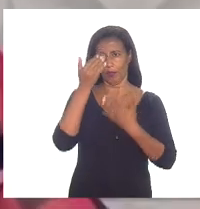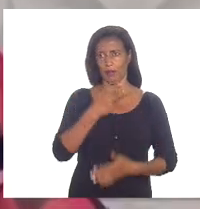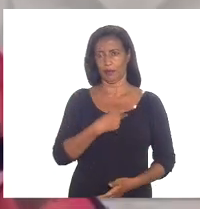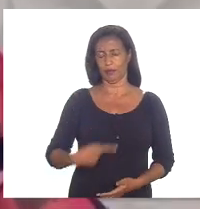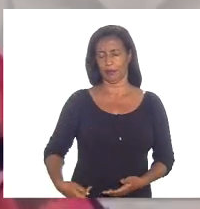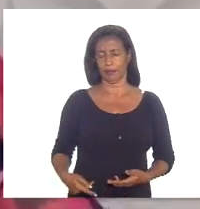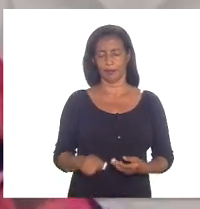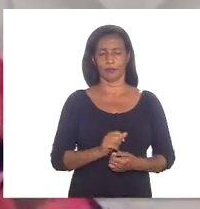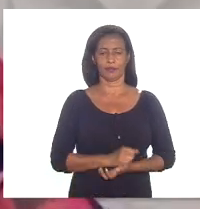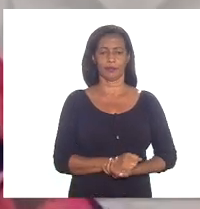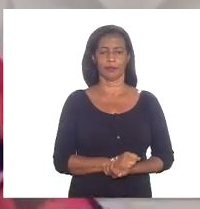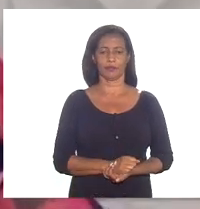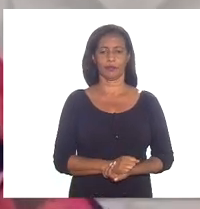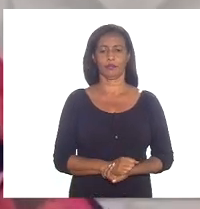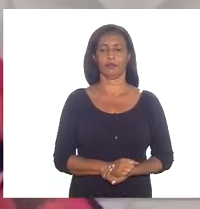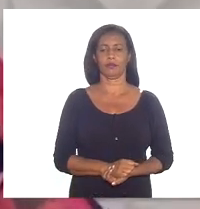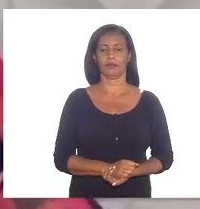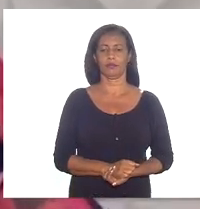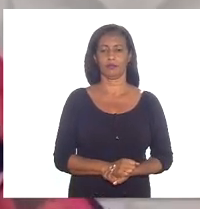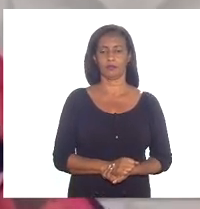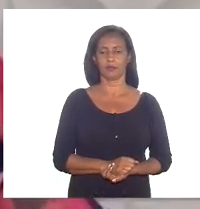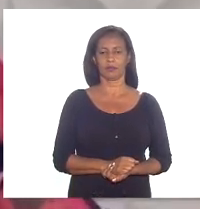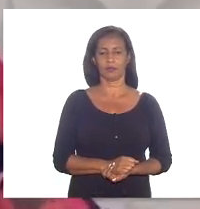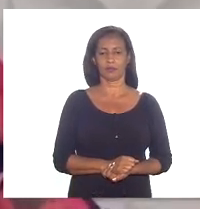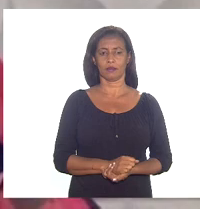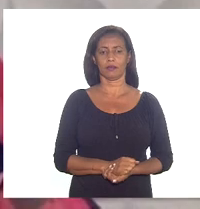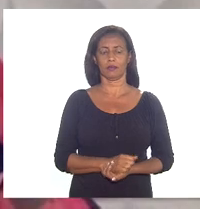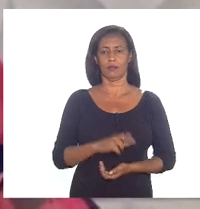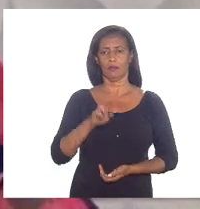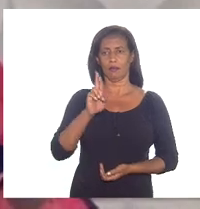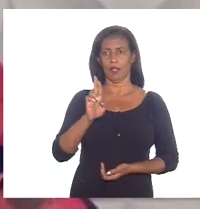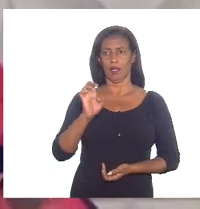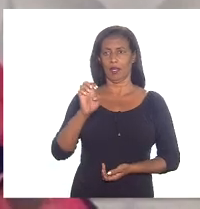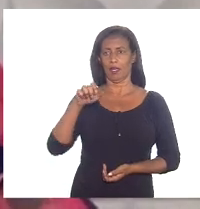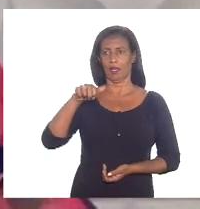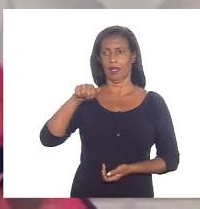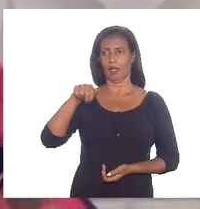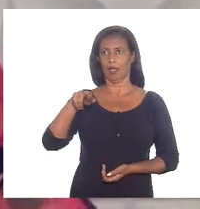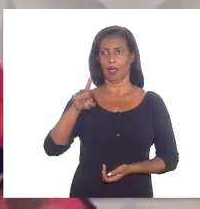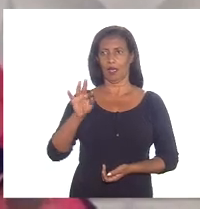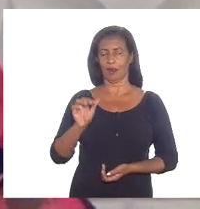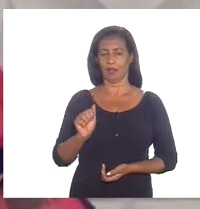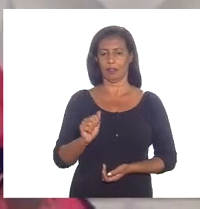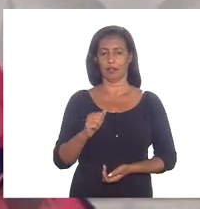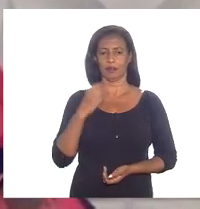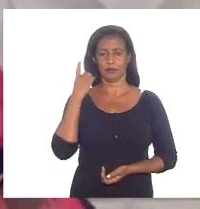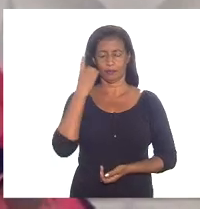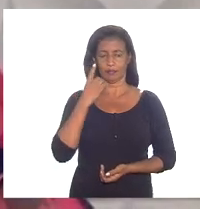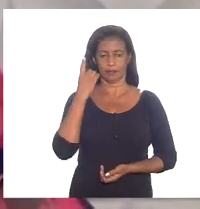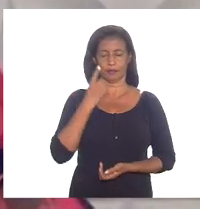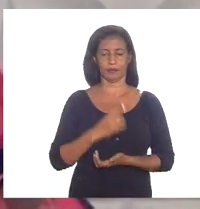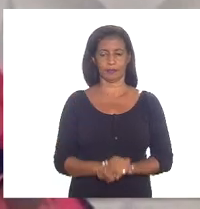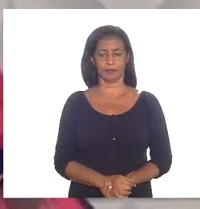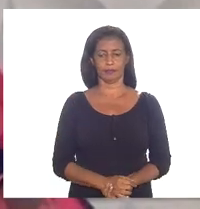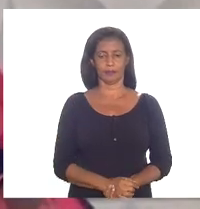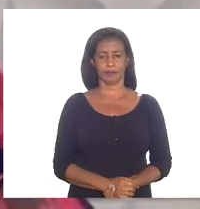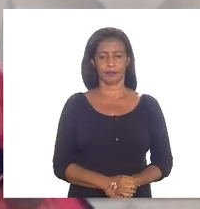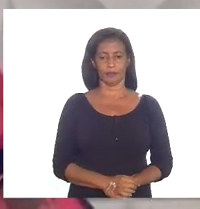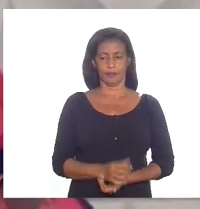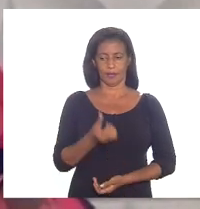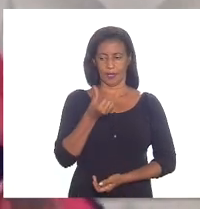Agradecendo a deputada Alexandre Knoploch. Próximo orador inscrito é a deputada Renata Souza. Deputada Renata Souza, Vossa Excelência